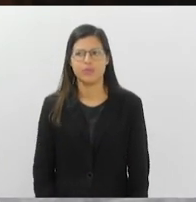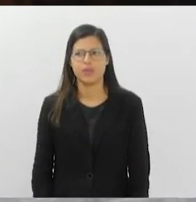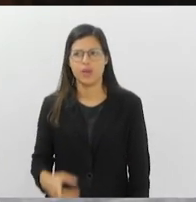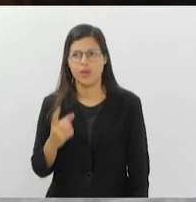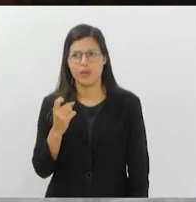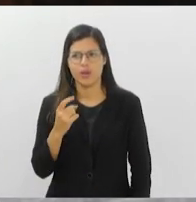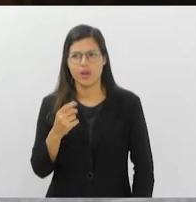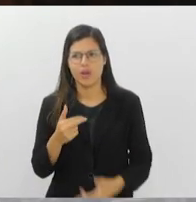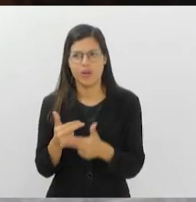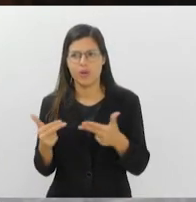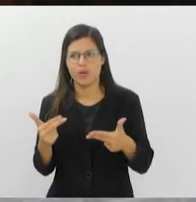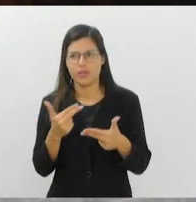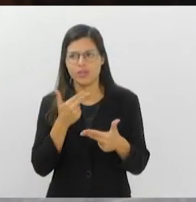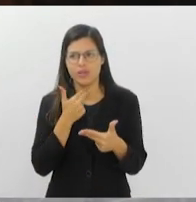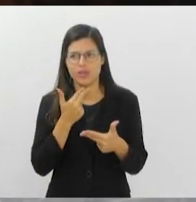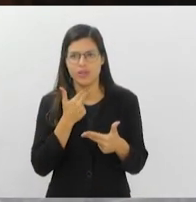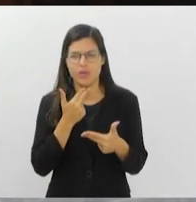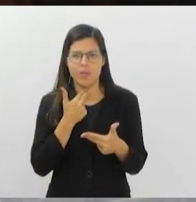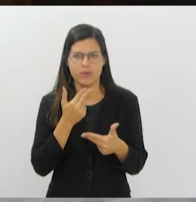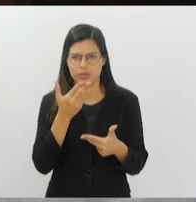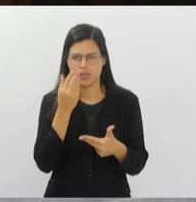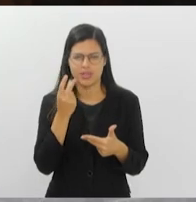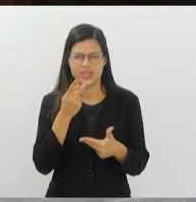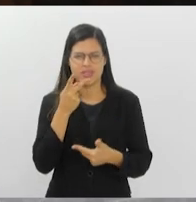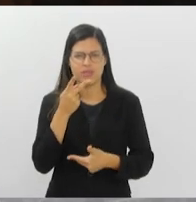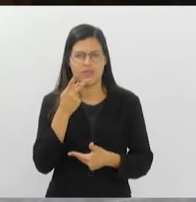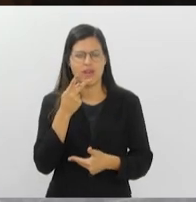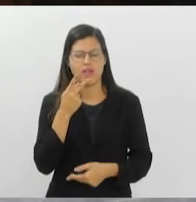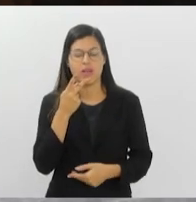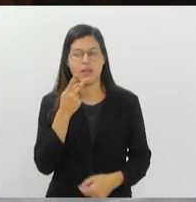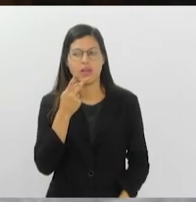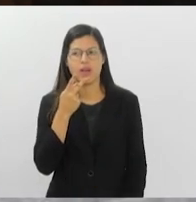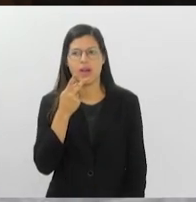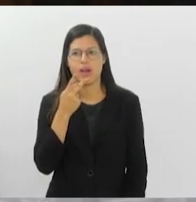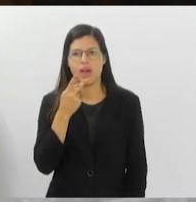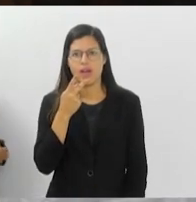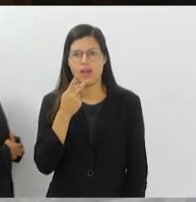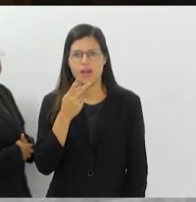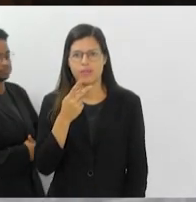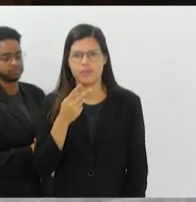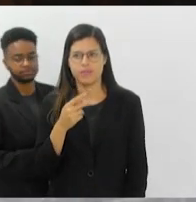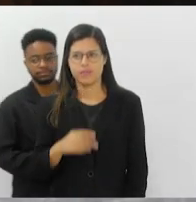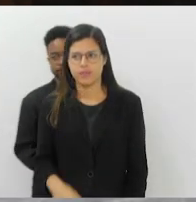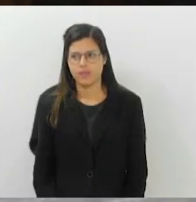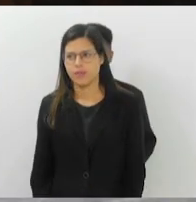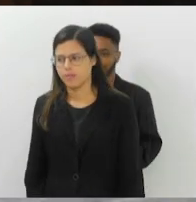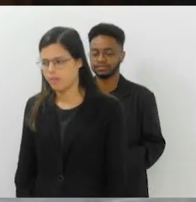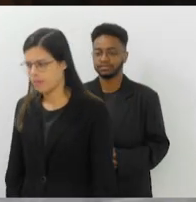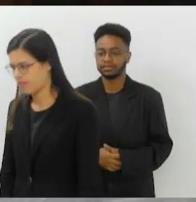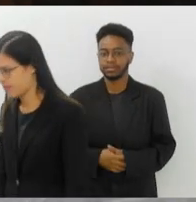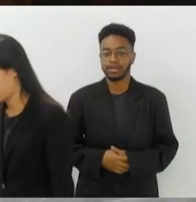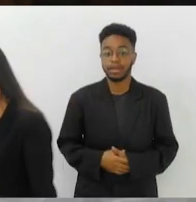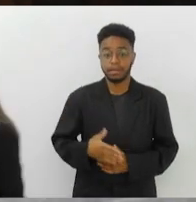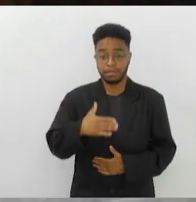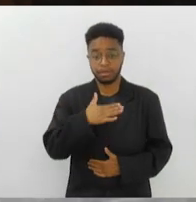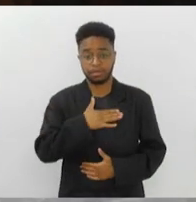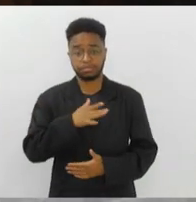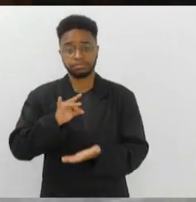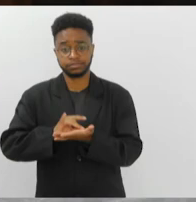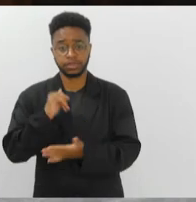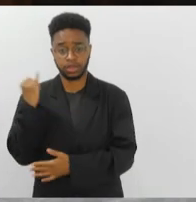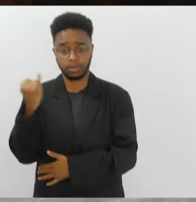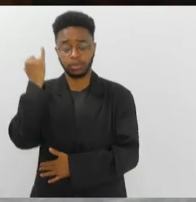coisa que eu não posso deixar de dizer aqui também é que, para mim, pessoalmente, é muito, muito especial estar